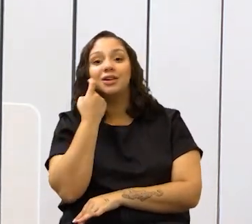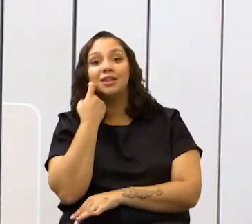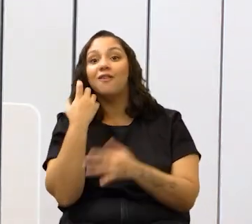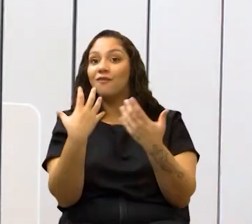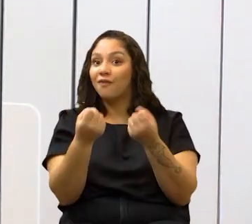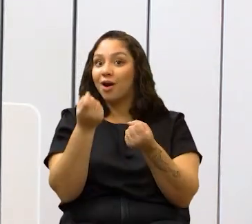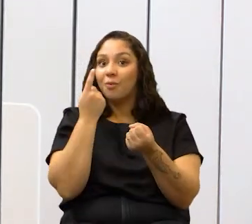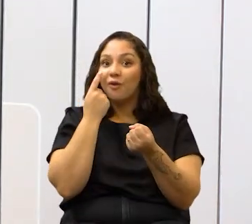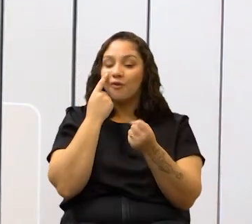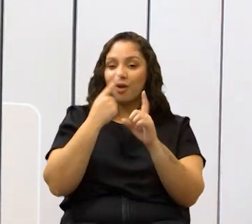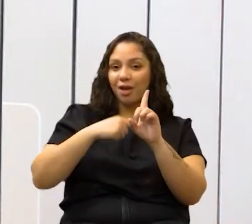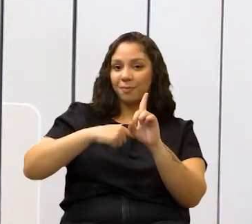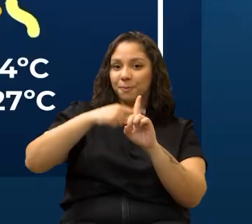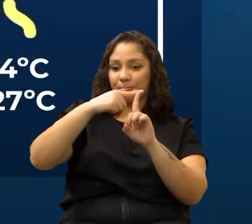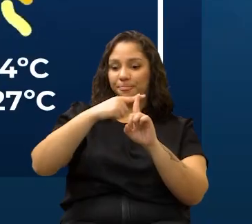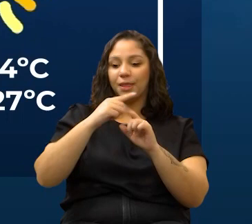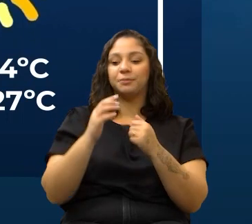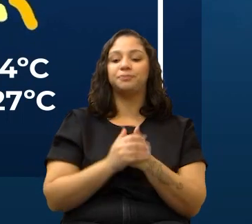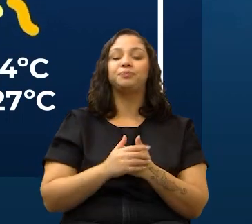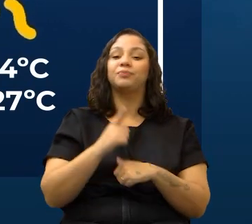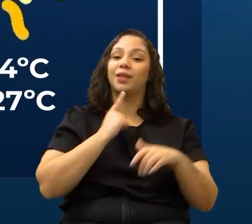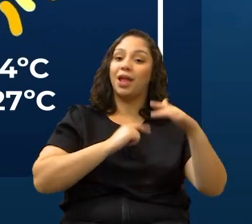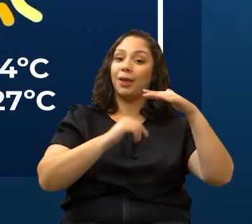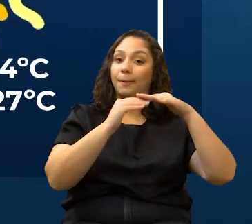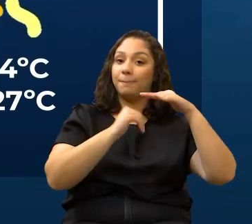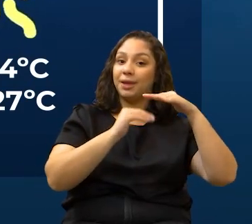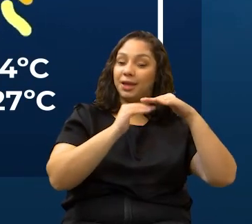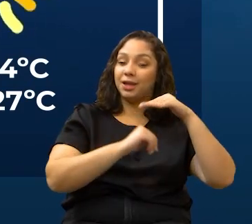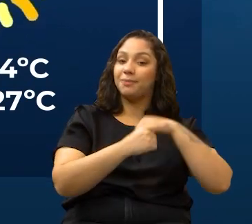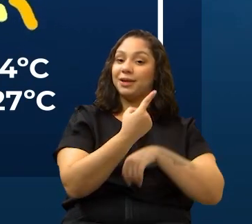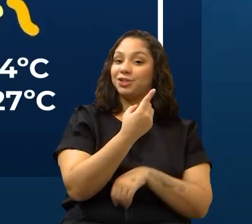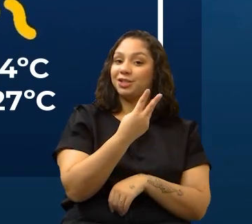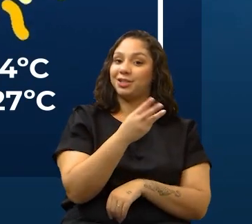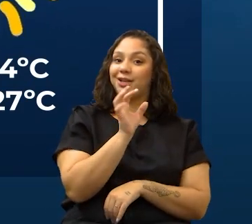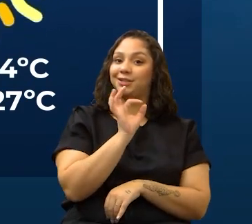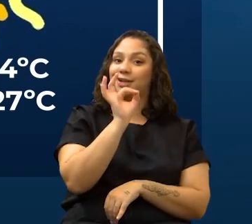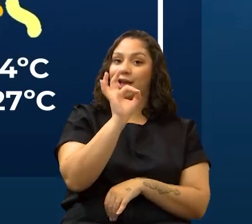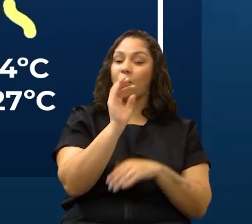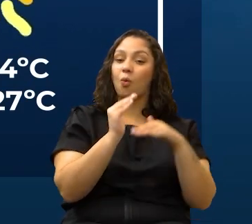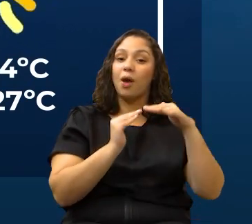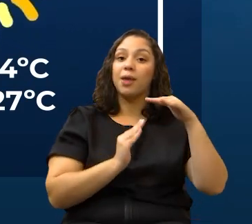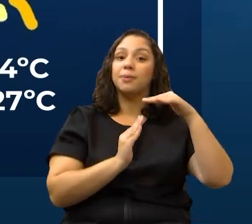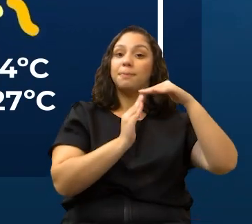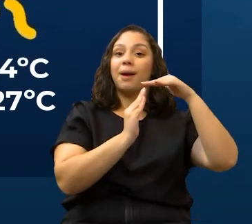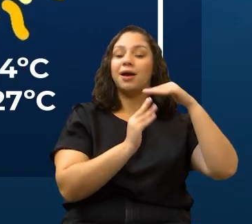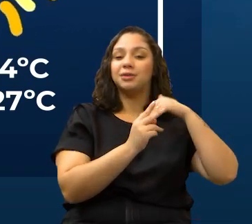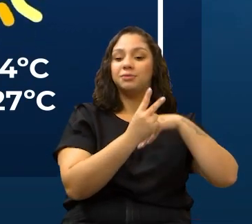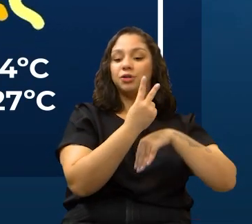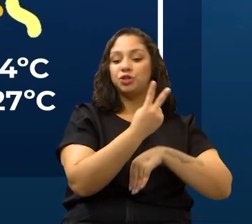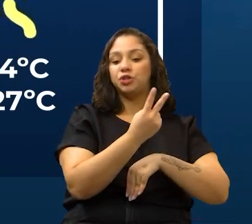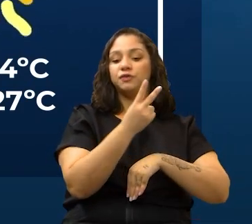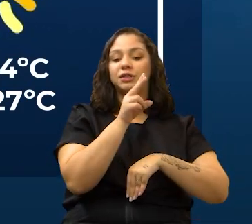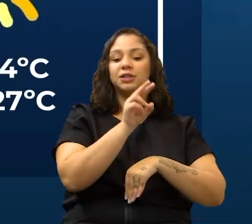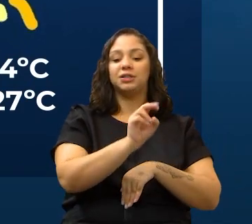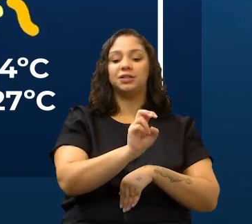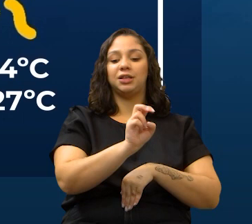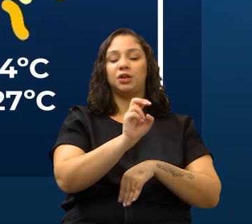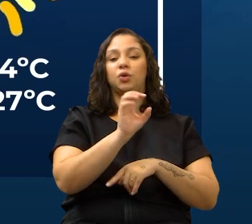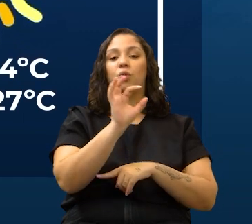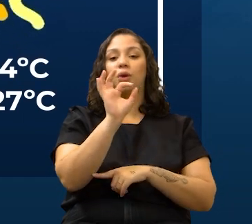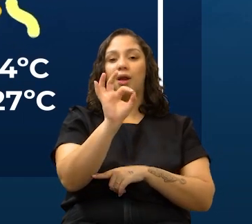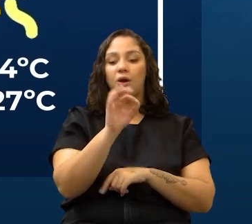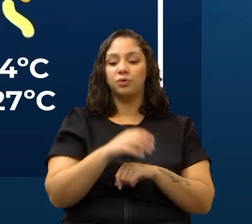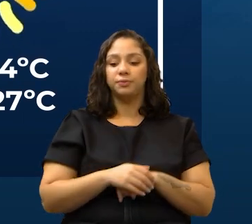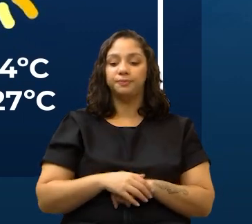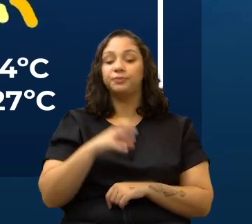sexta-feira, vamos às temperaturas já então? Olha só, tem mínima de 13 graus e máxima de 25 graus. No